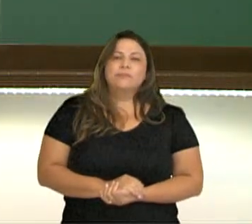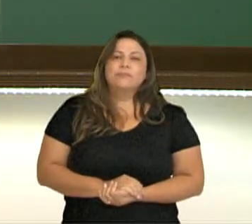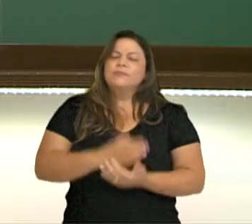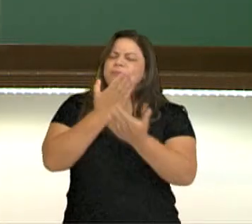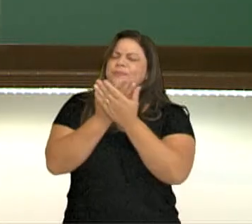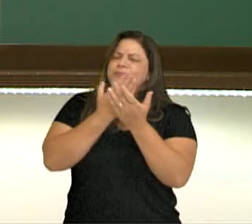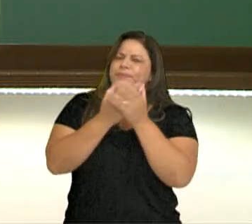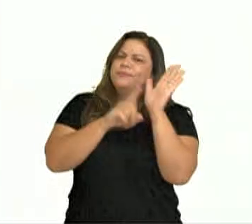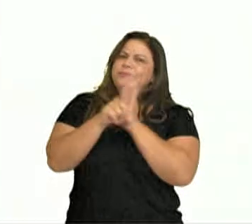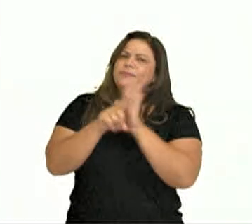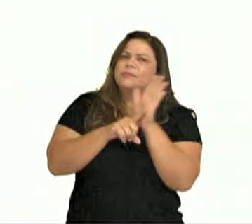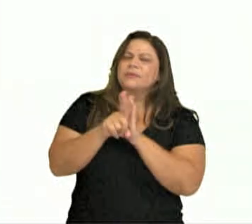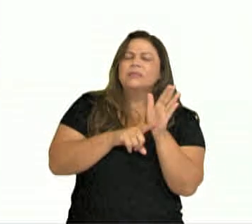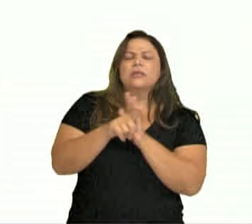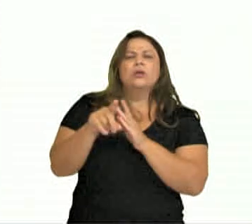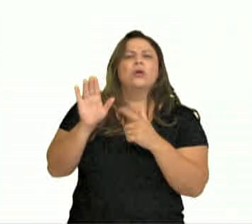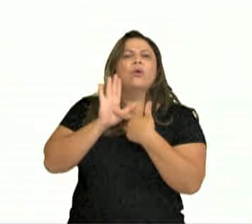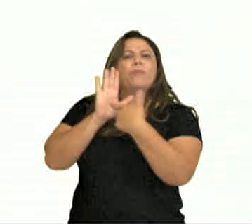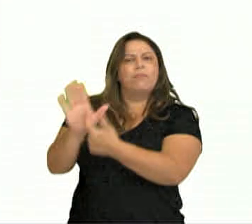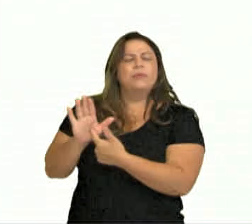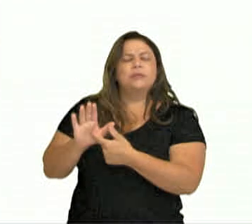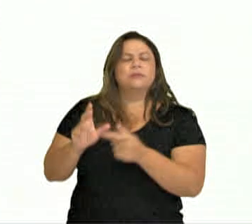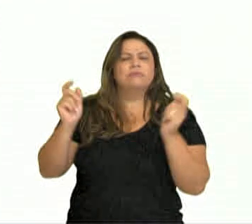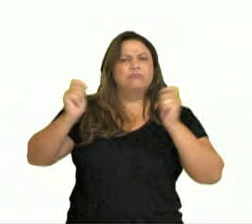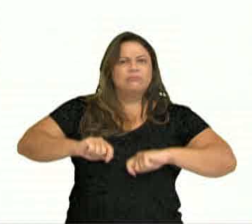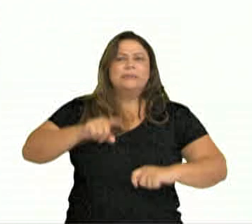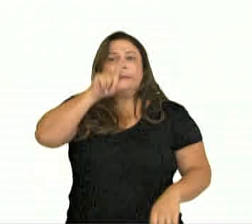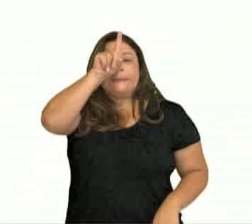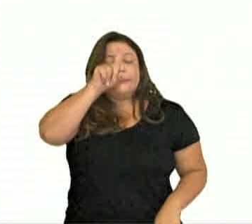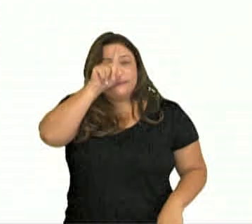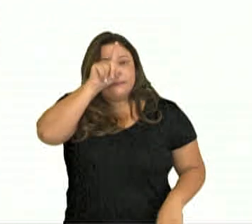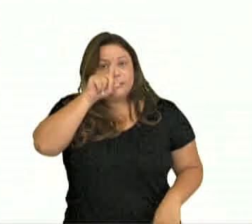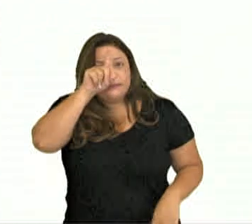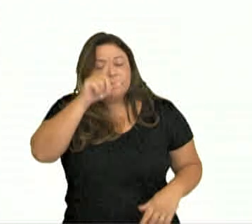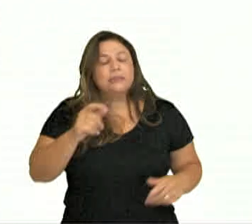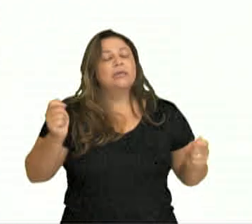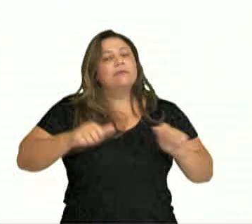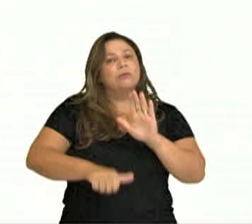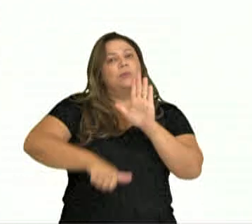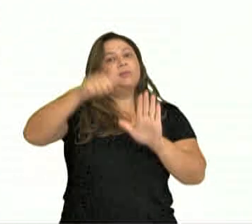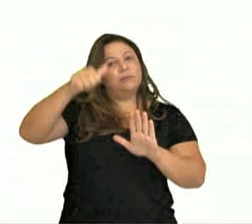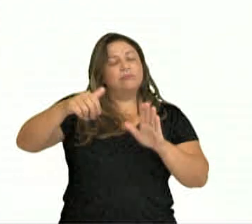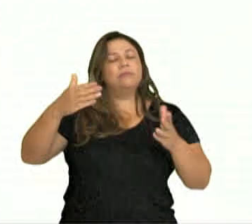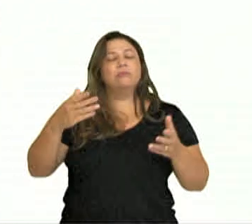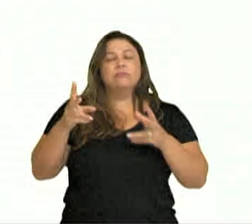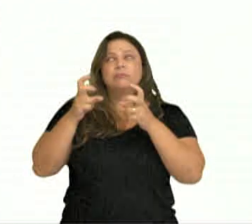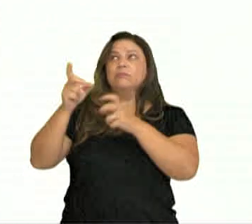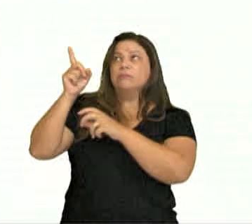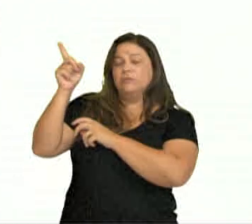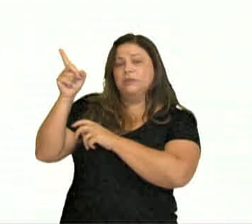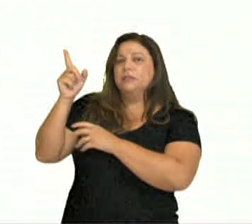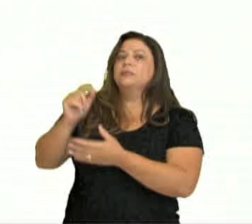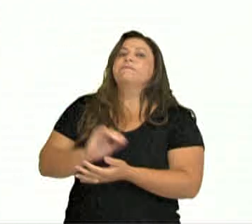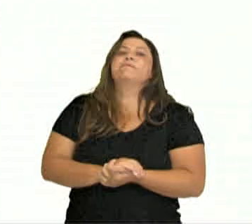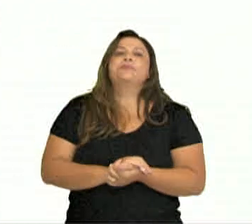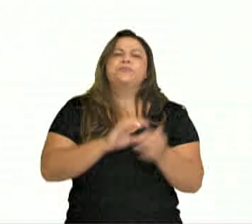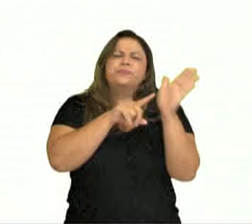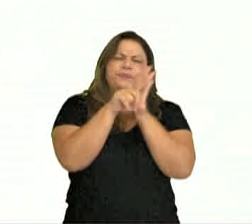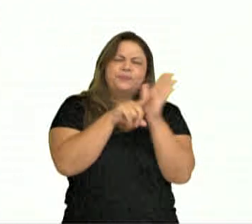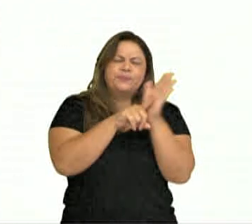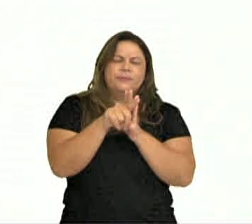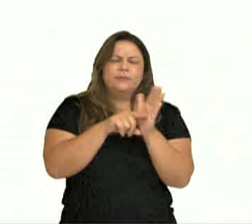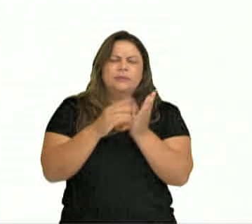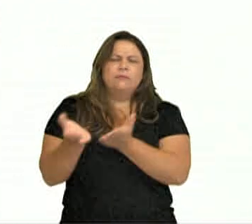Estudo revela predisposição genética a casos graves de Covid-19 pela primeira vez. Pesquisadores já coletaram